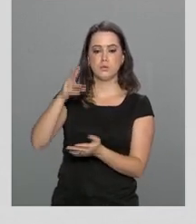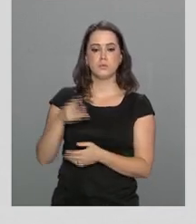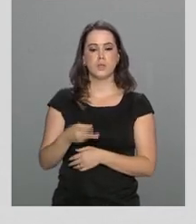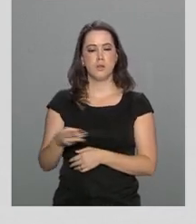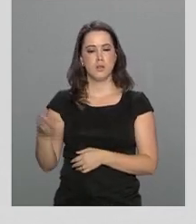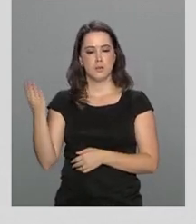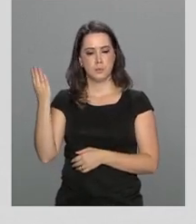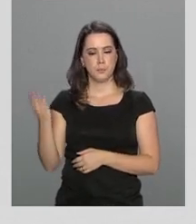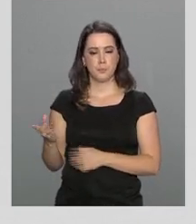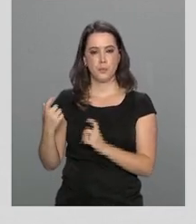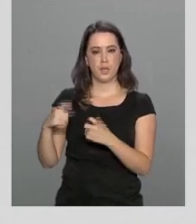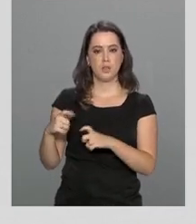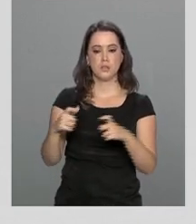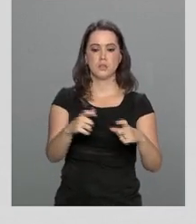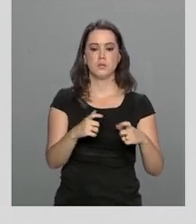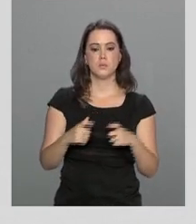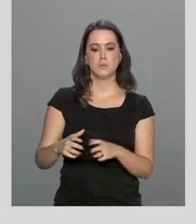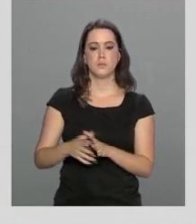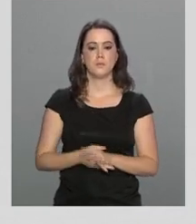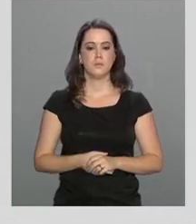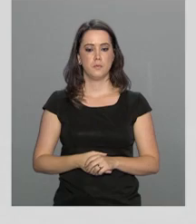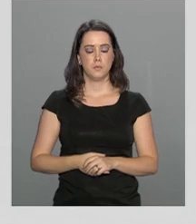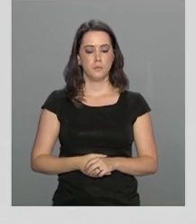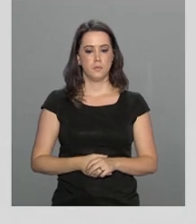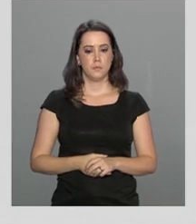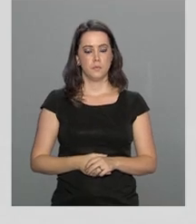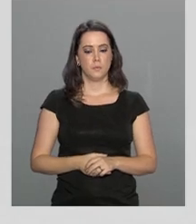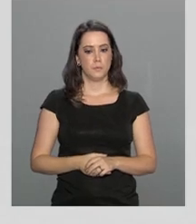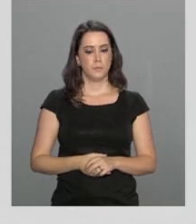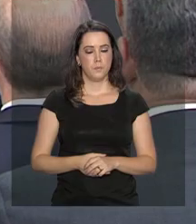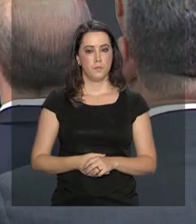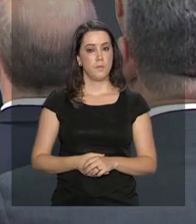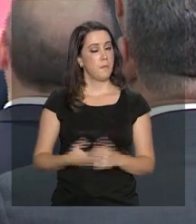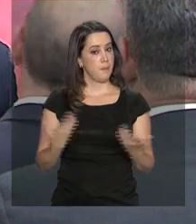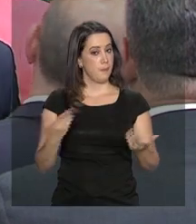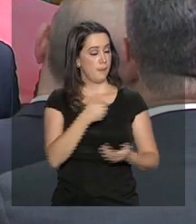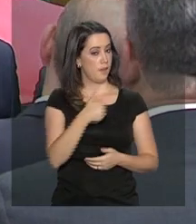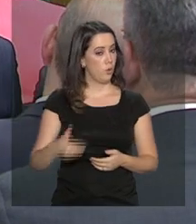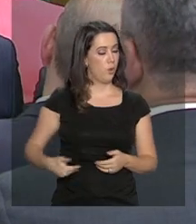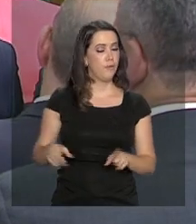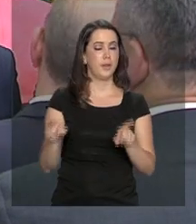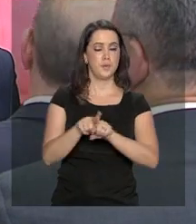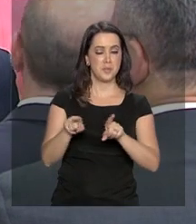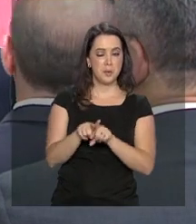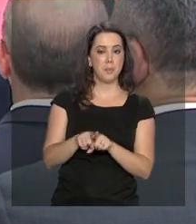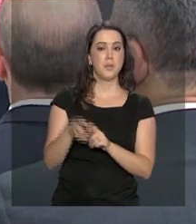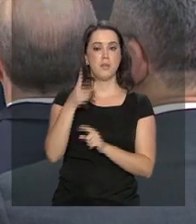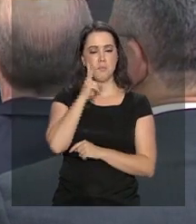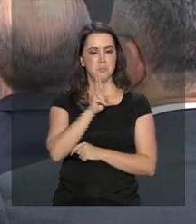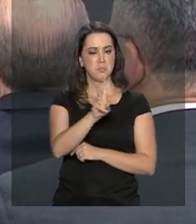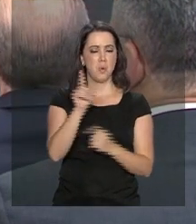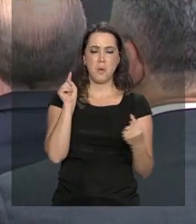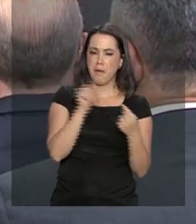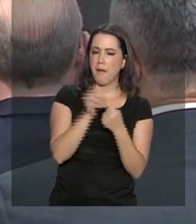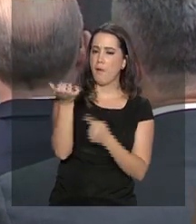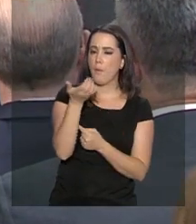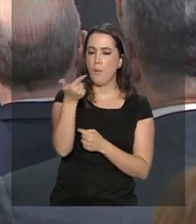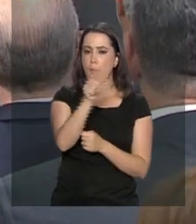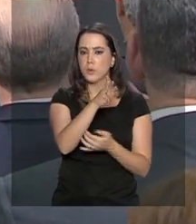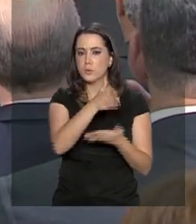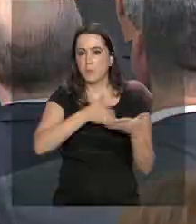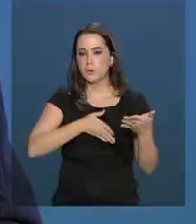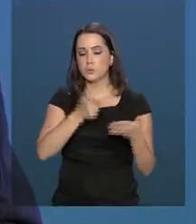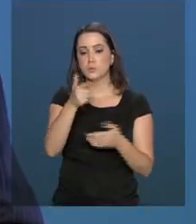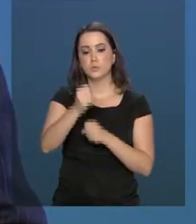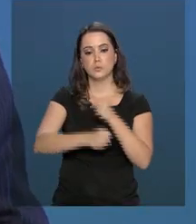pau-brasil e sudoeste de tartaruga verde o governo também prevê outros leilões de partilha para os